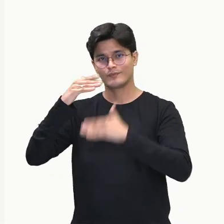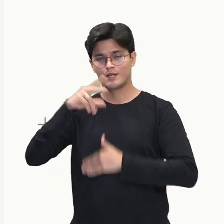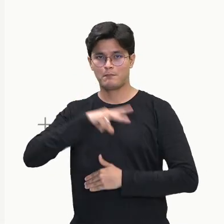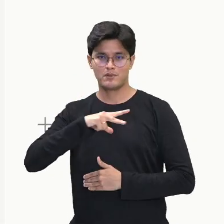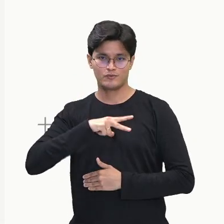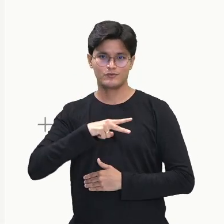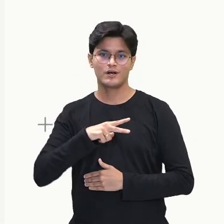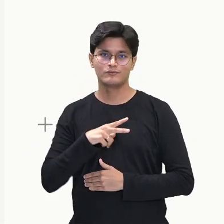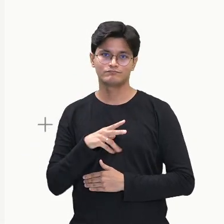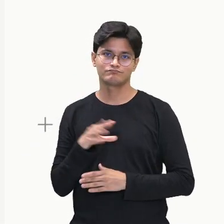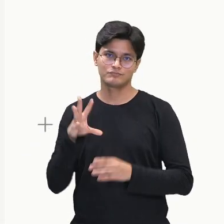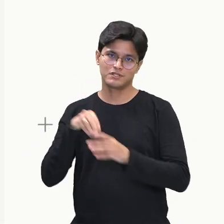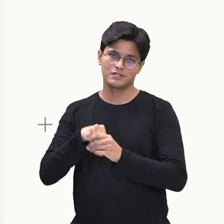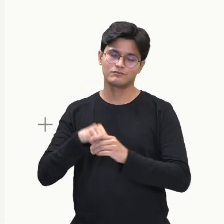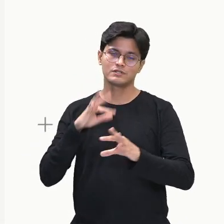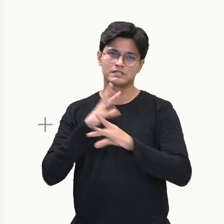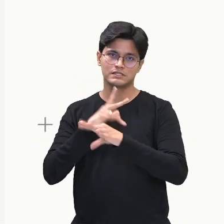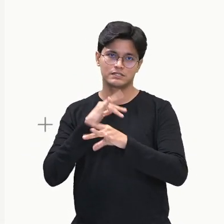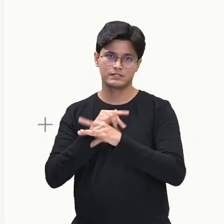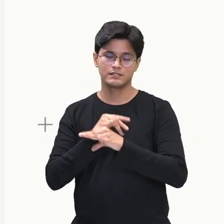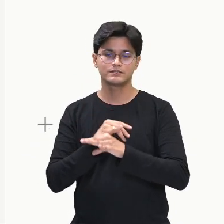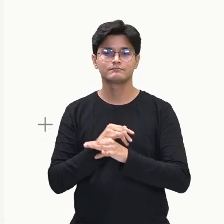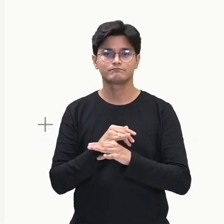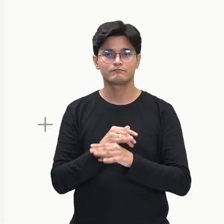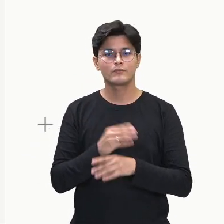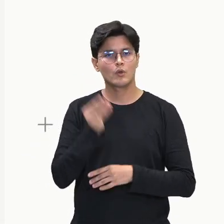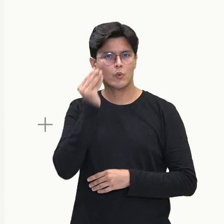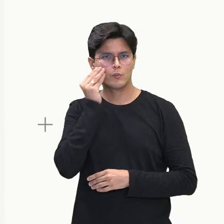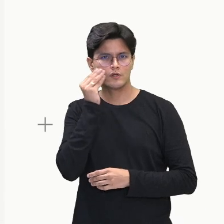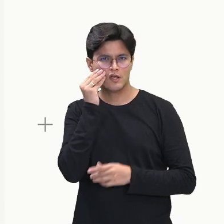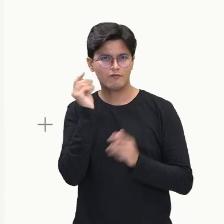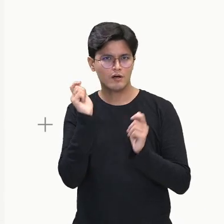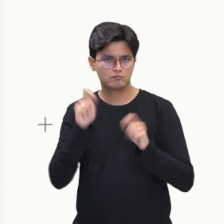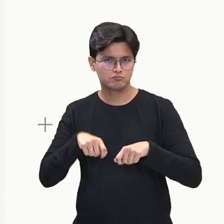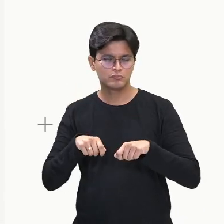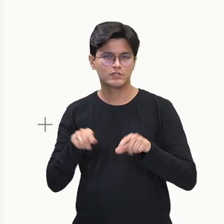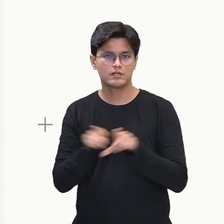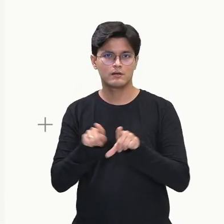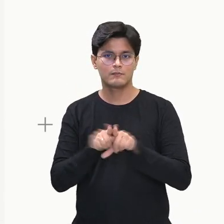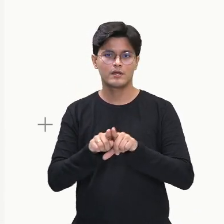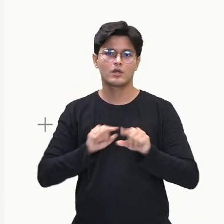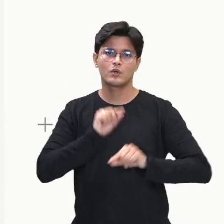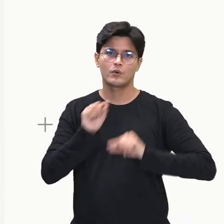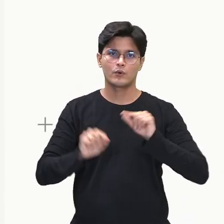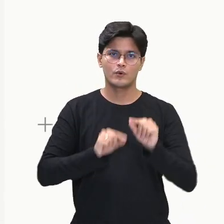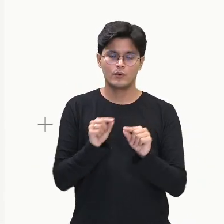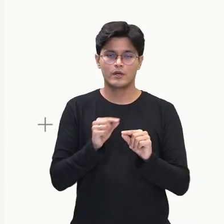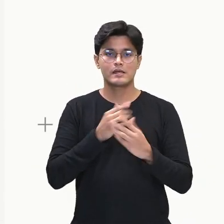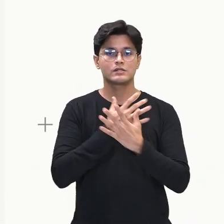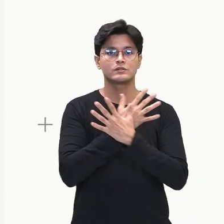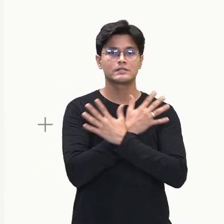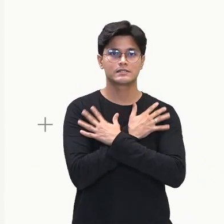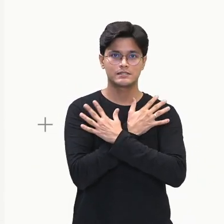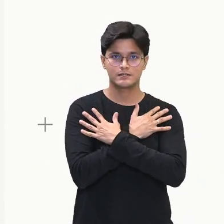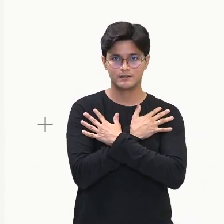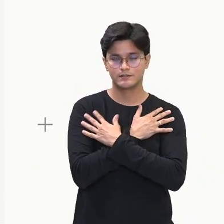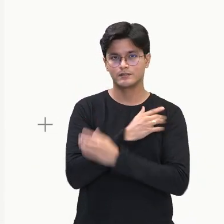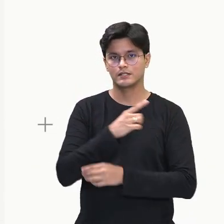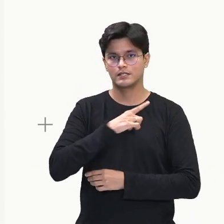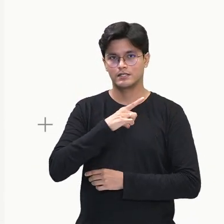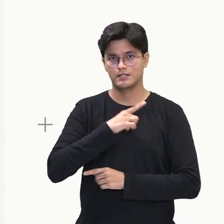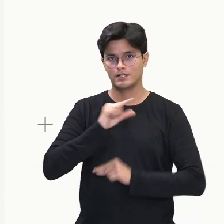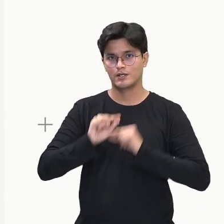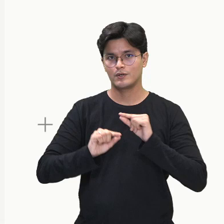cidade. A gente pode observar também que o desemprego ele